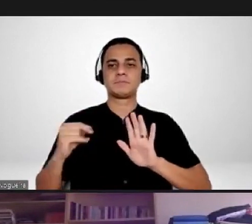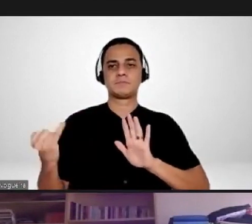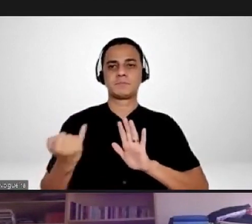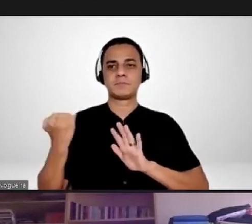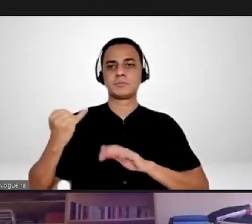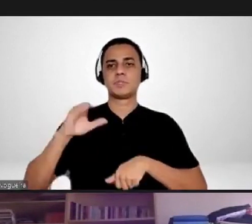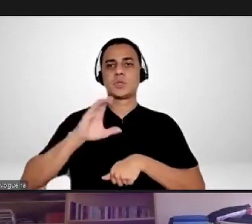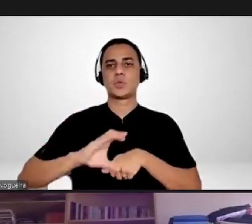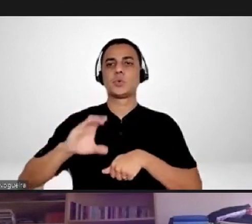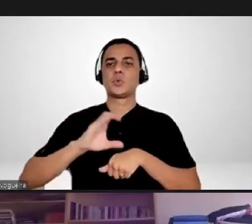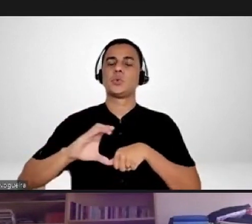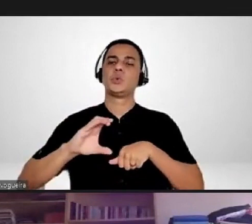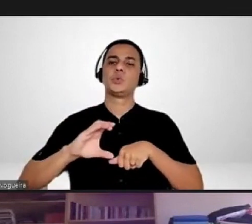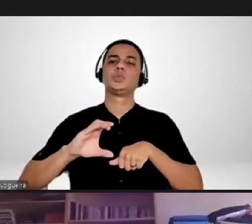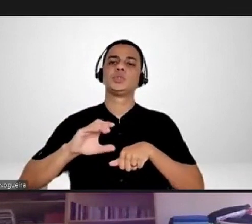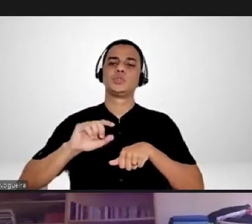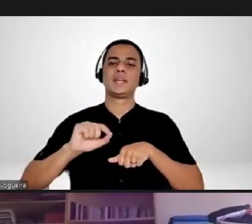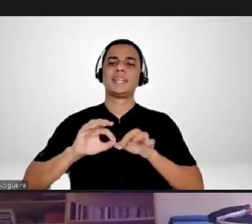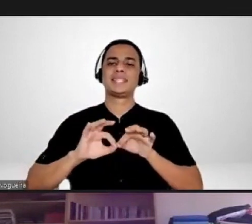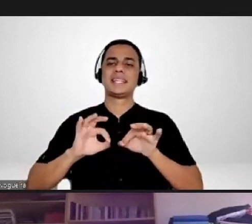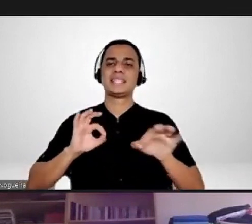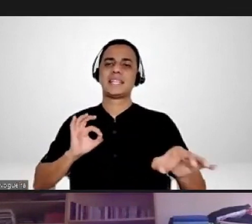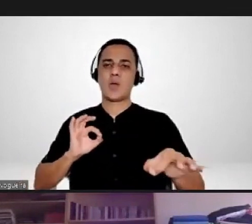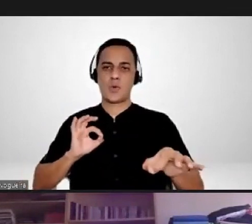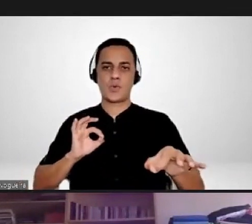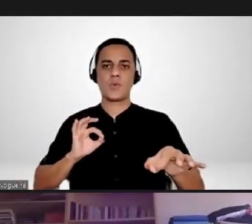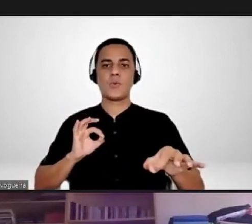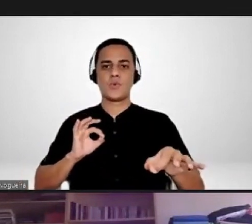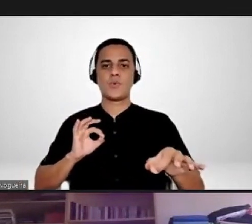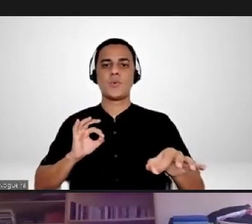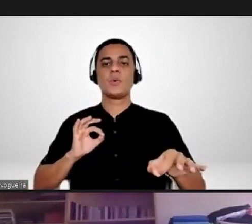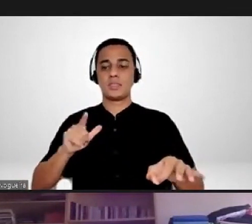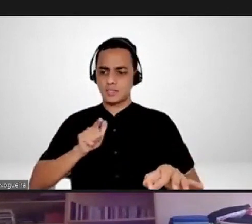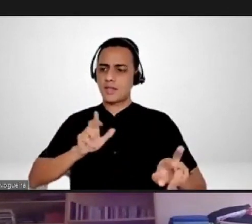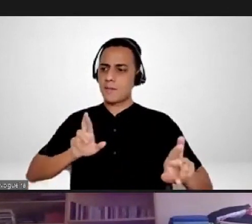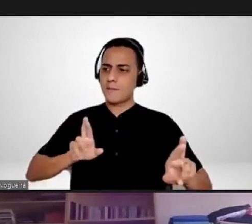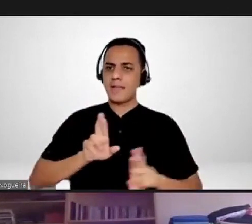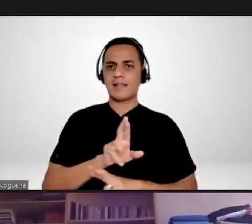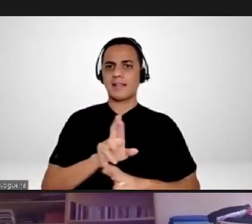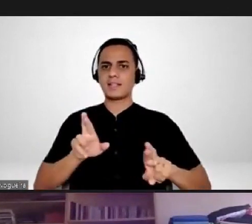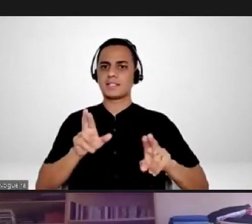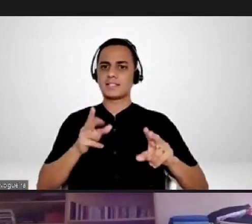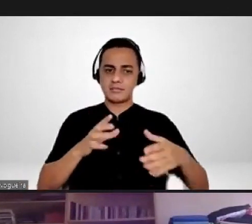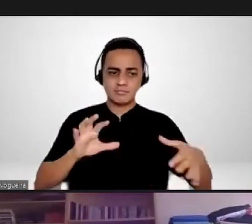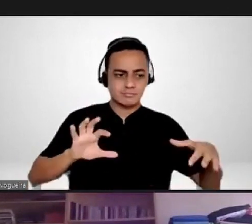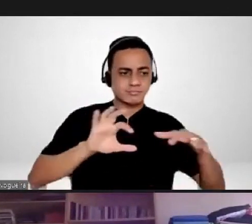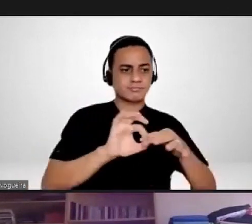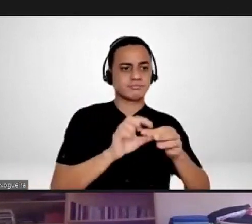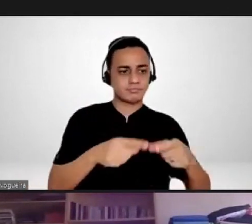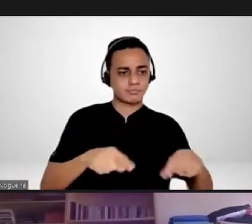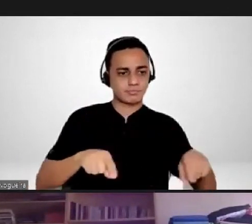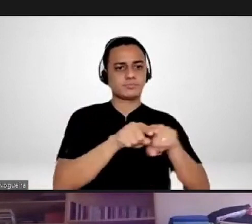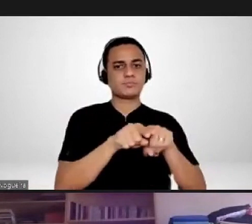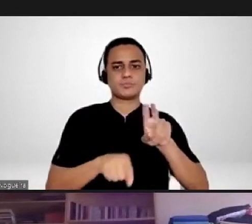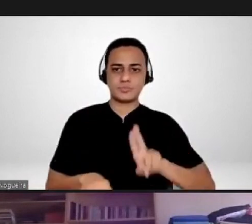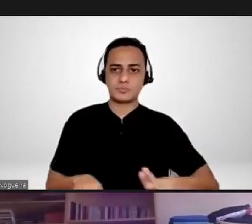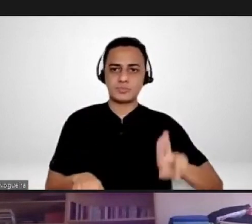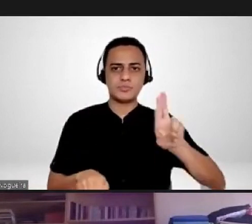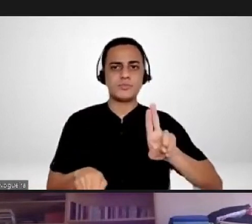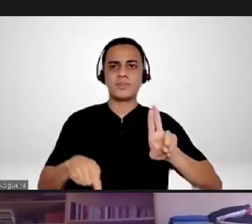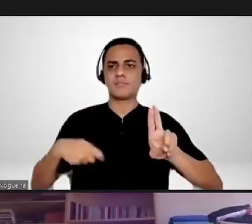de extensão. Então, o quanto essa relação com a universidade ela é